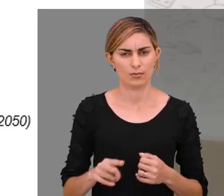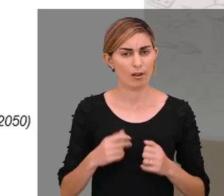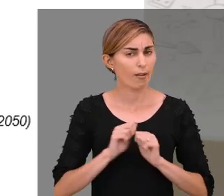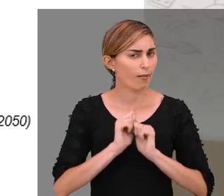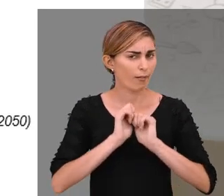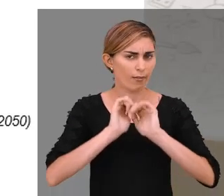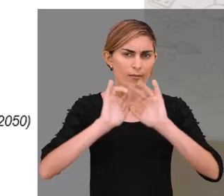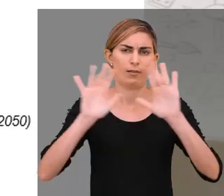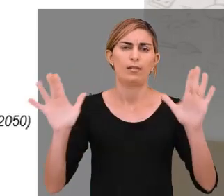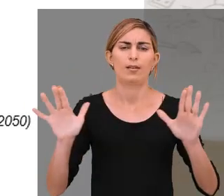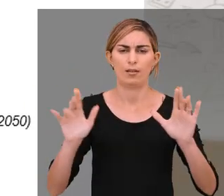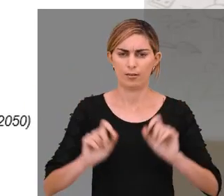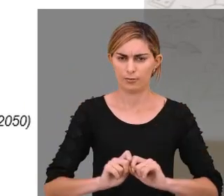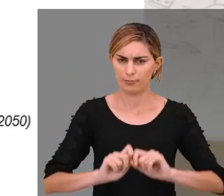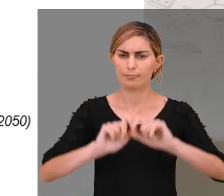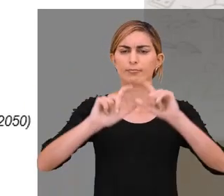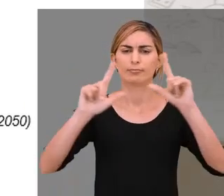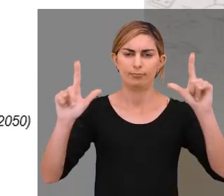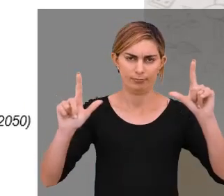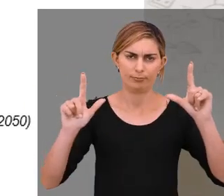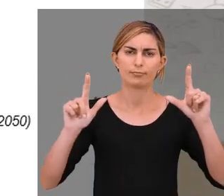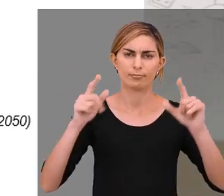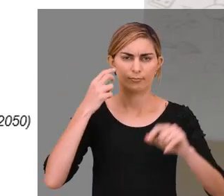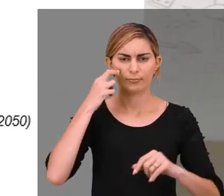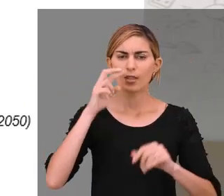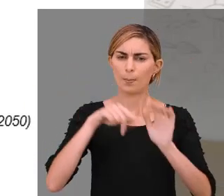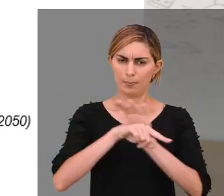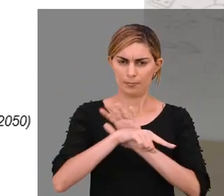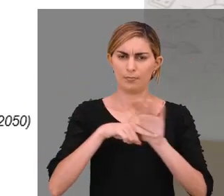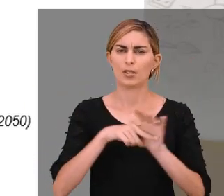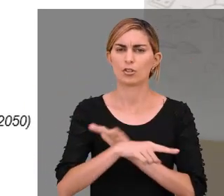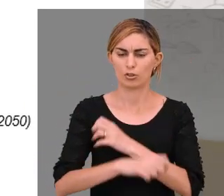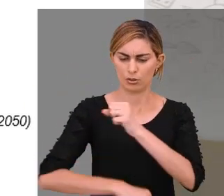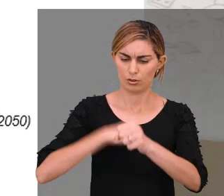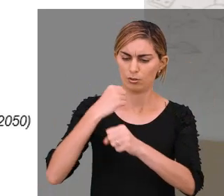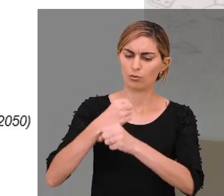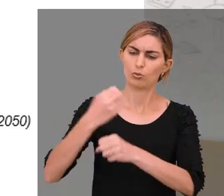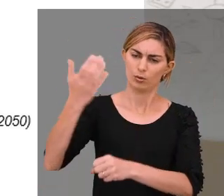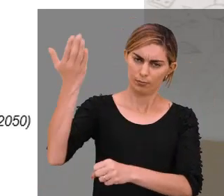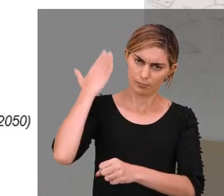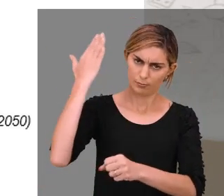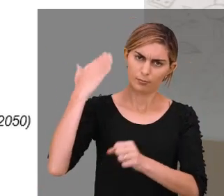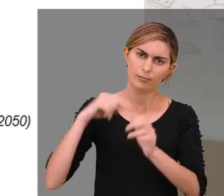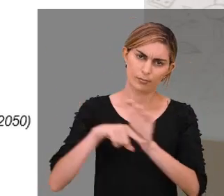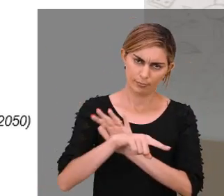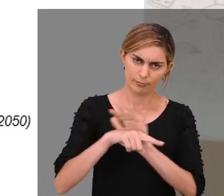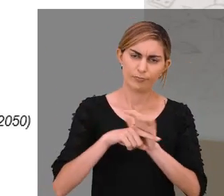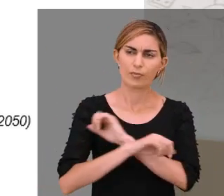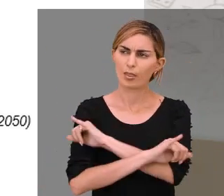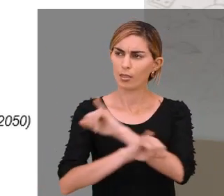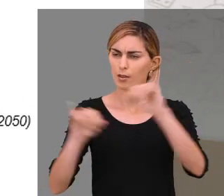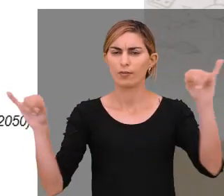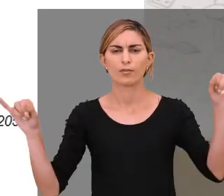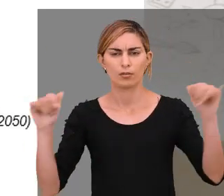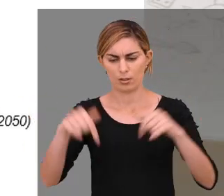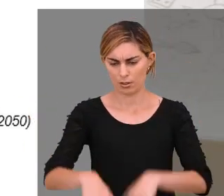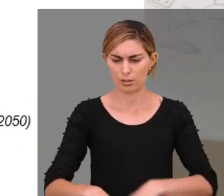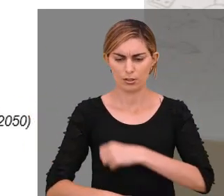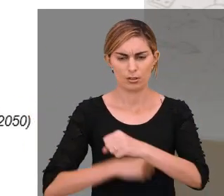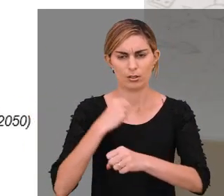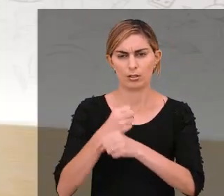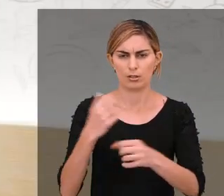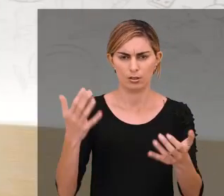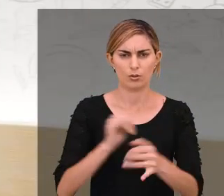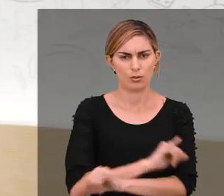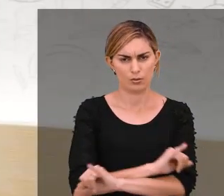está claro nesse retrato, né? Essa foi uma pesquisa feita o ano passado, né? Foi divulgada esse ano